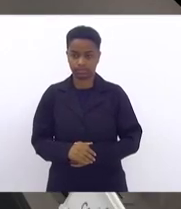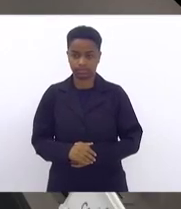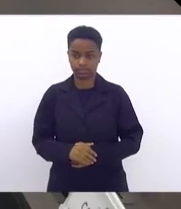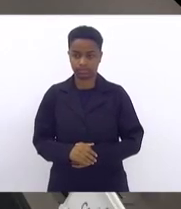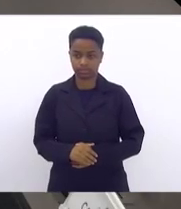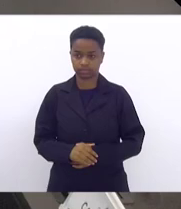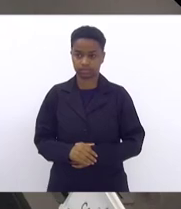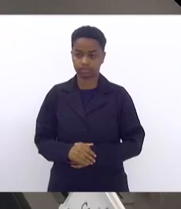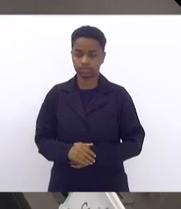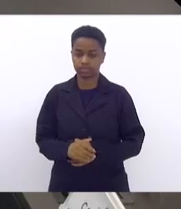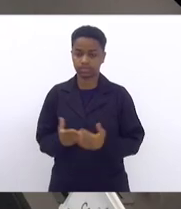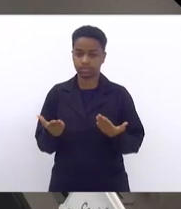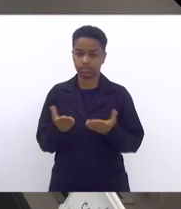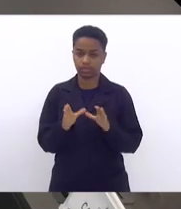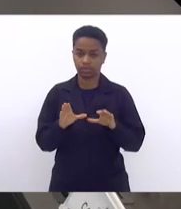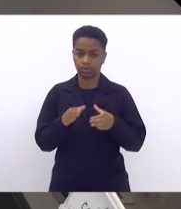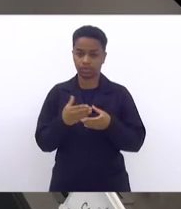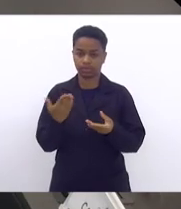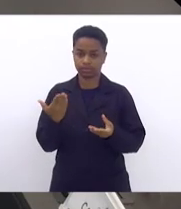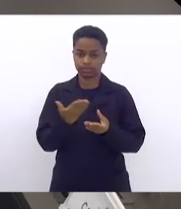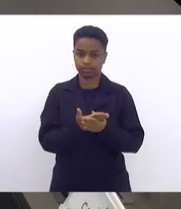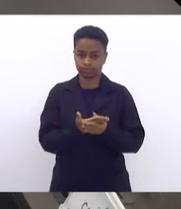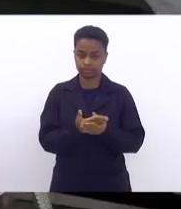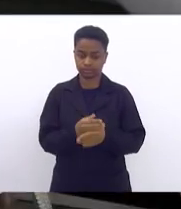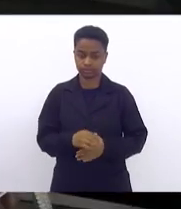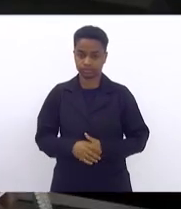Agora vamos para o grupo de recursos.